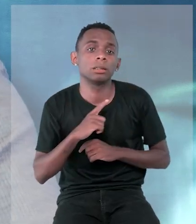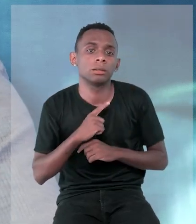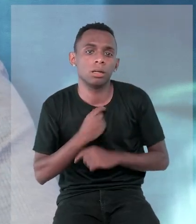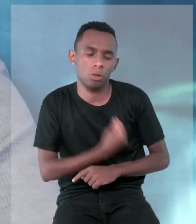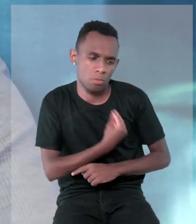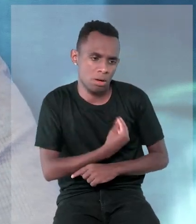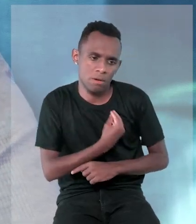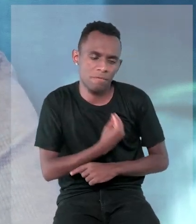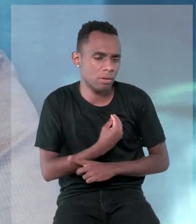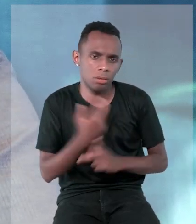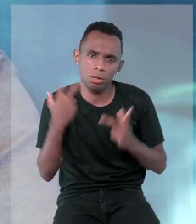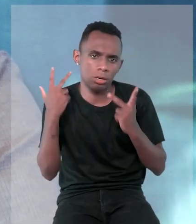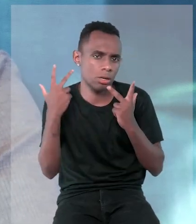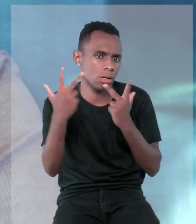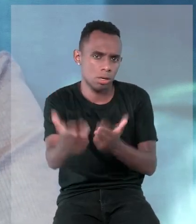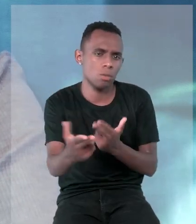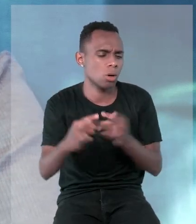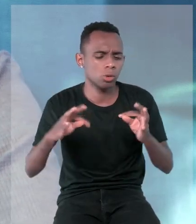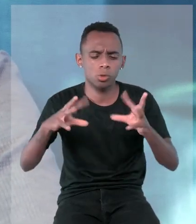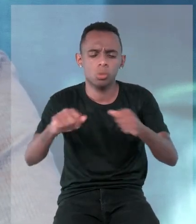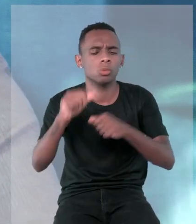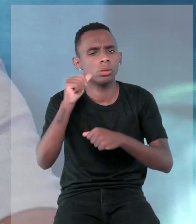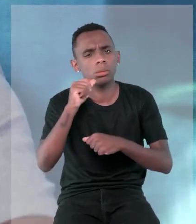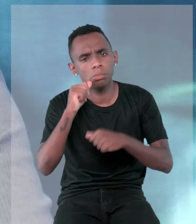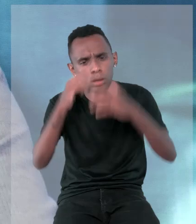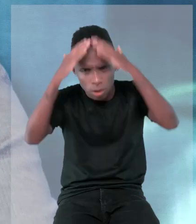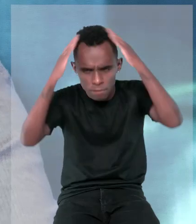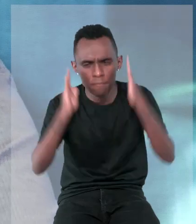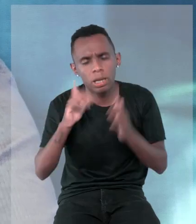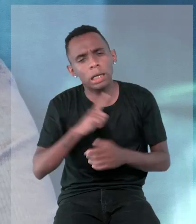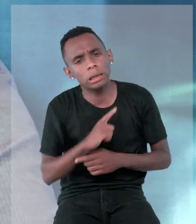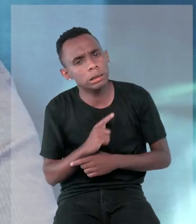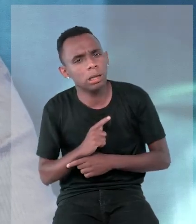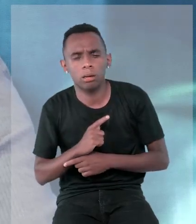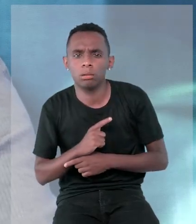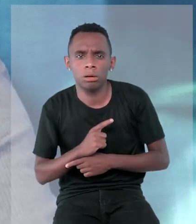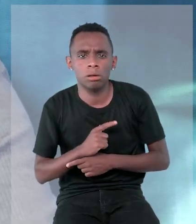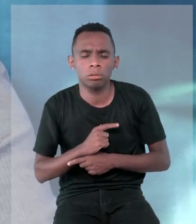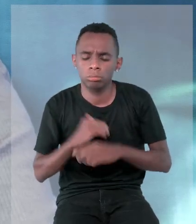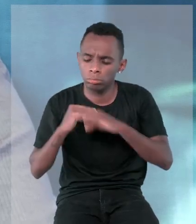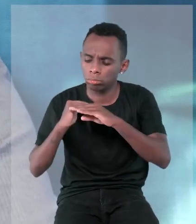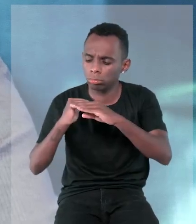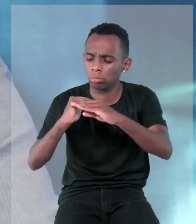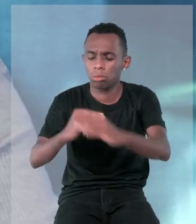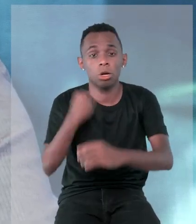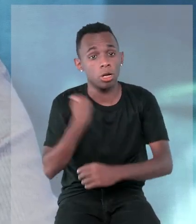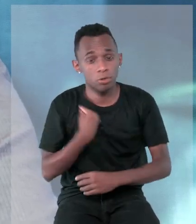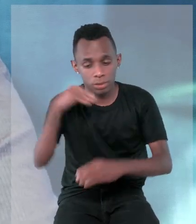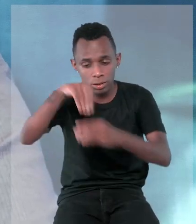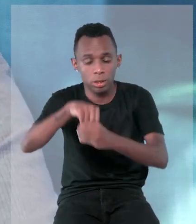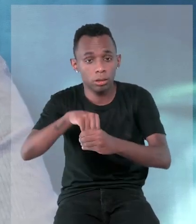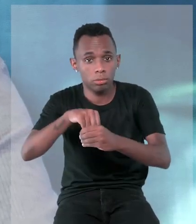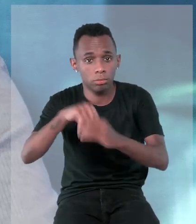muito igualzinho. Todas elas têm exatamente o mesmo padrão de vida dentro do